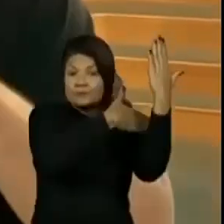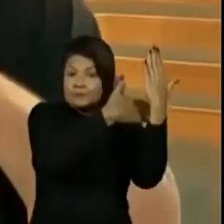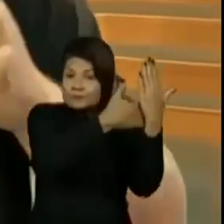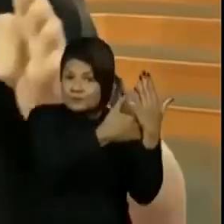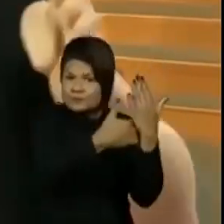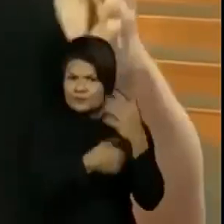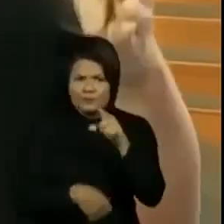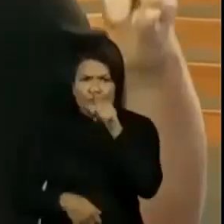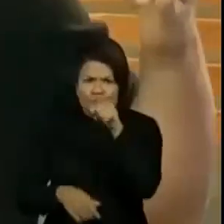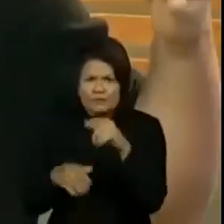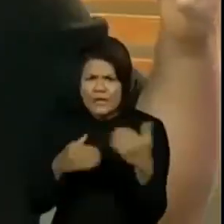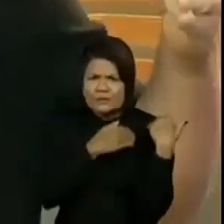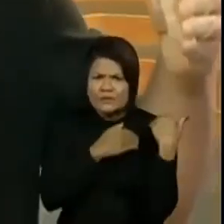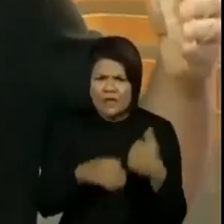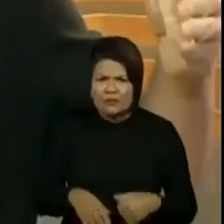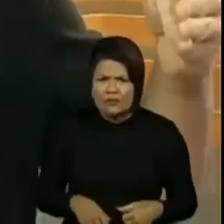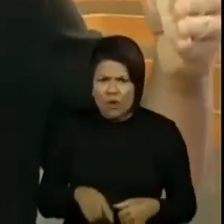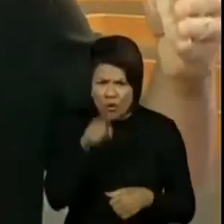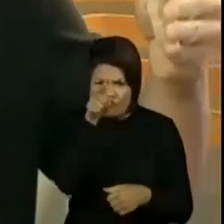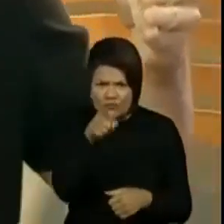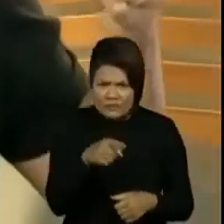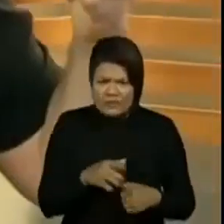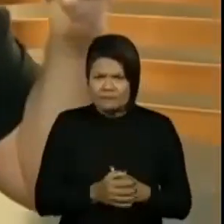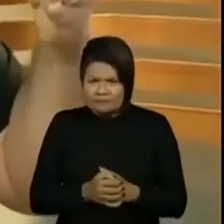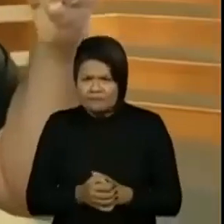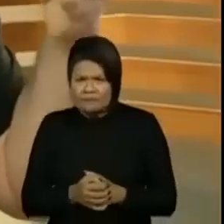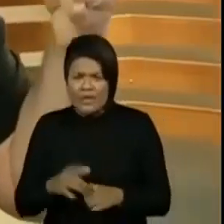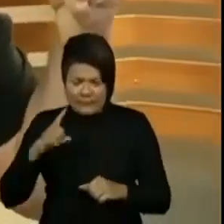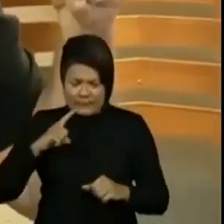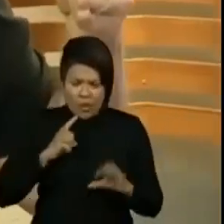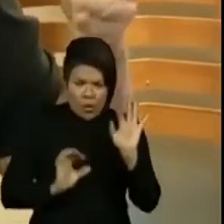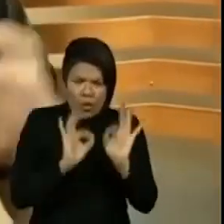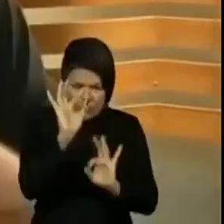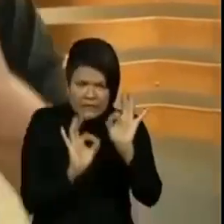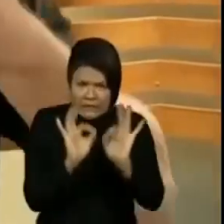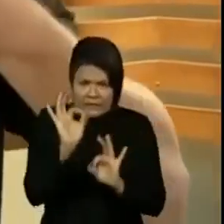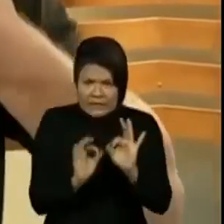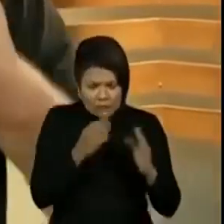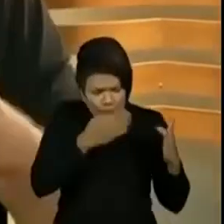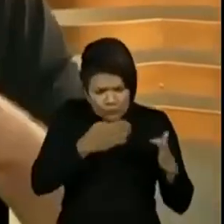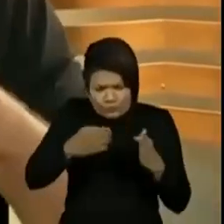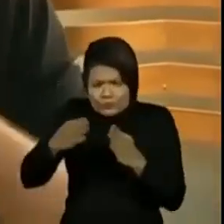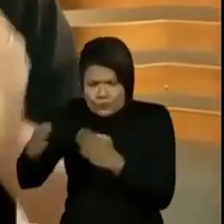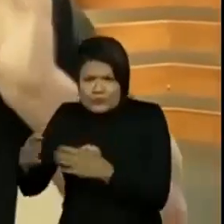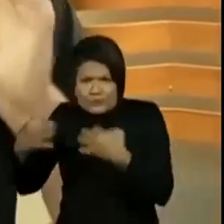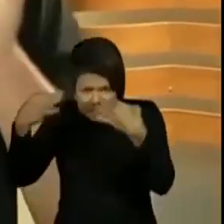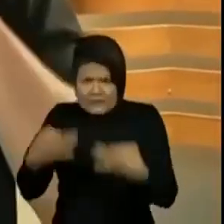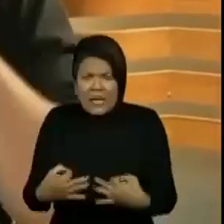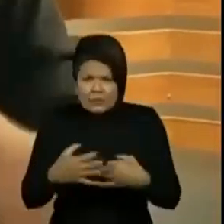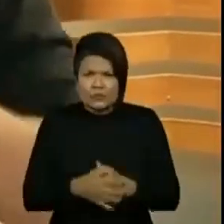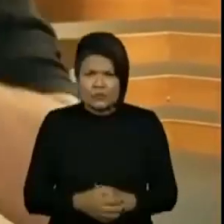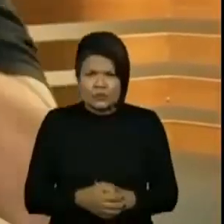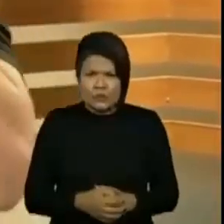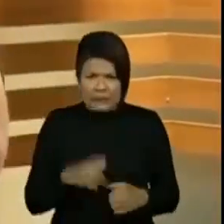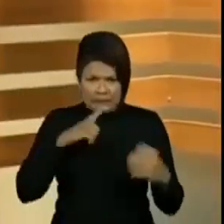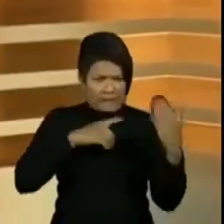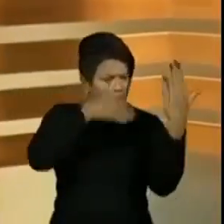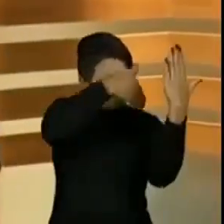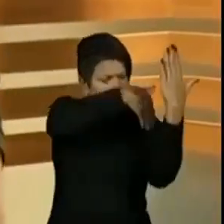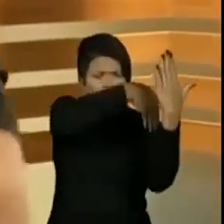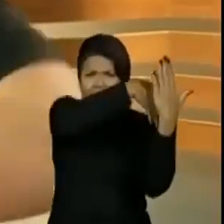está organizando esse portfólio com a molecada? Está colocando a data junto com eles, colocando numa pasta? Pois todas